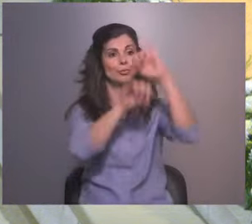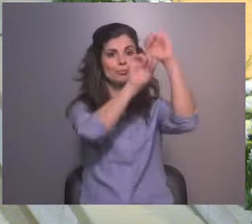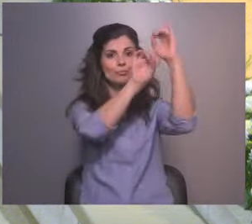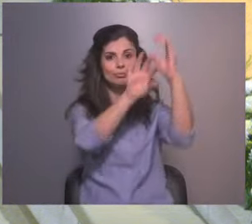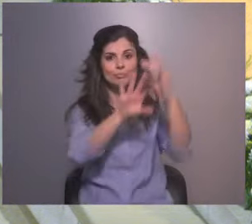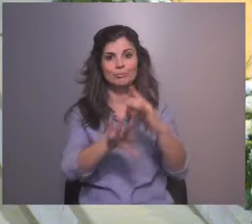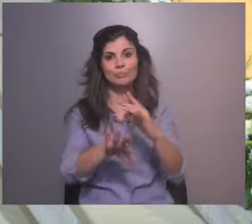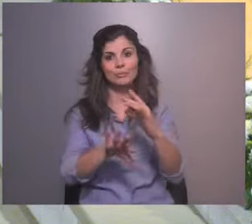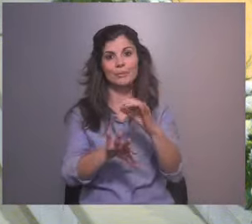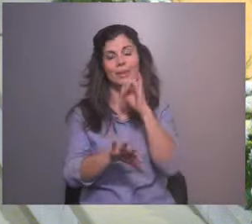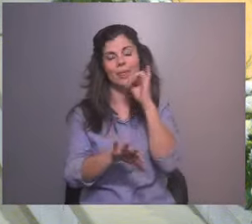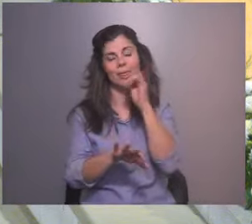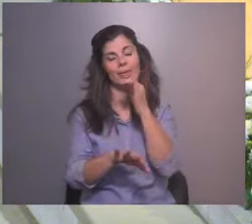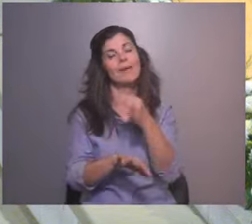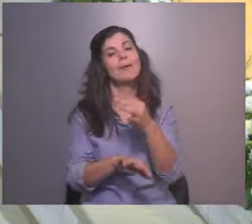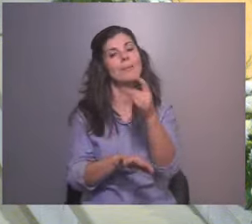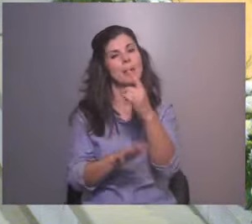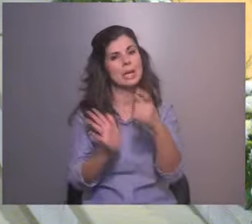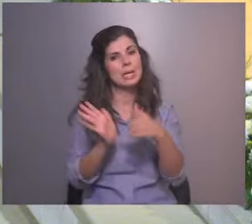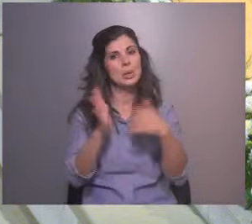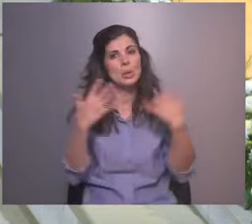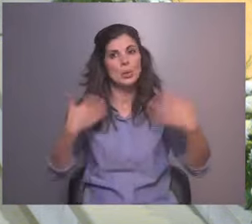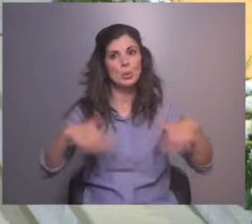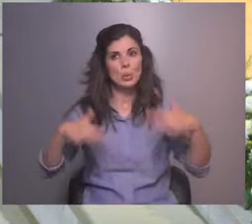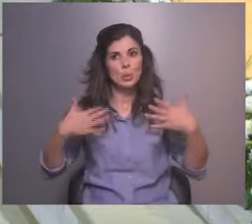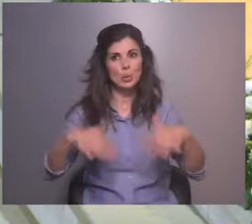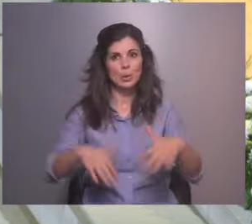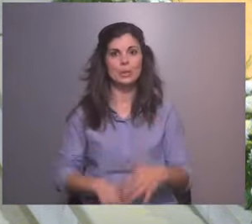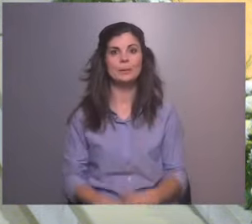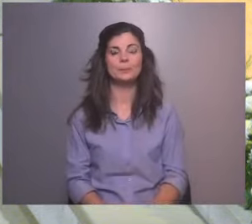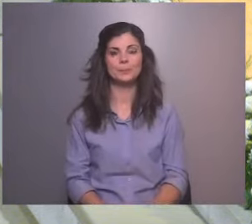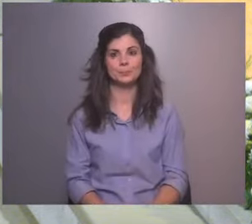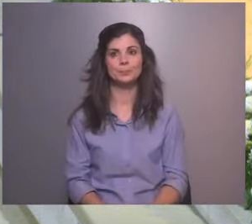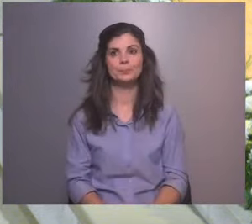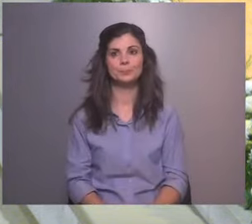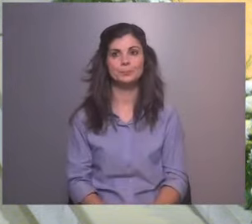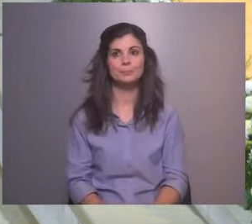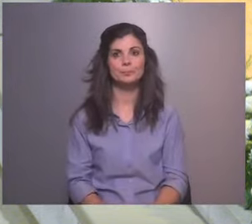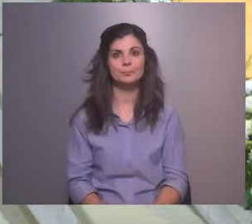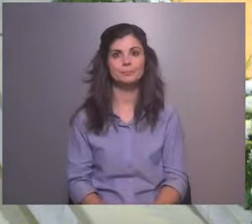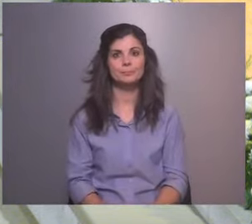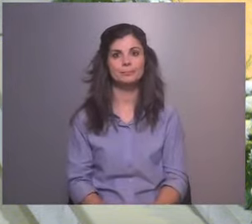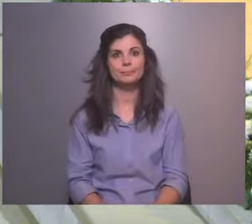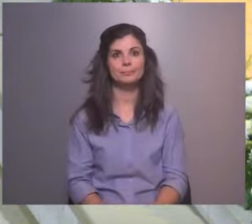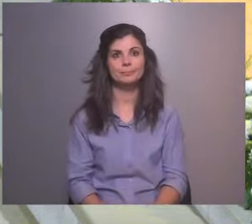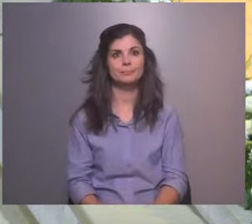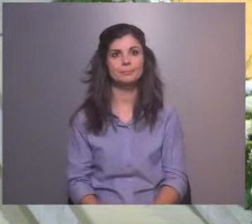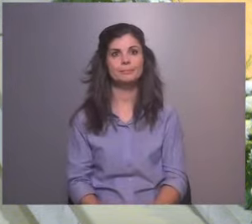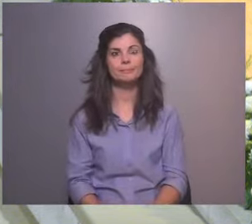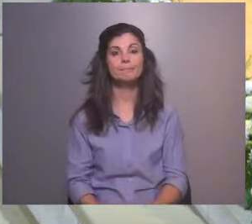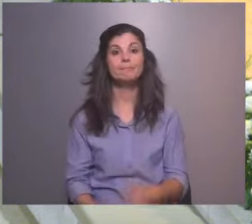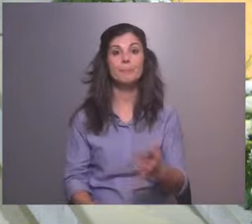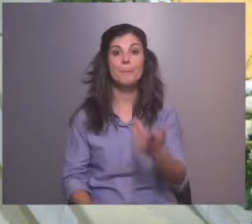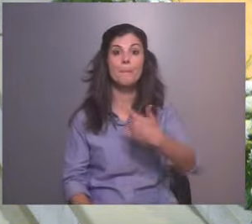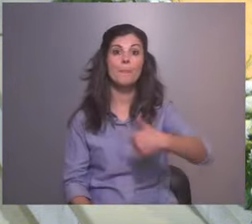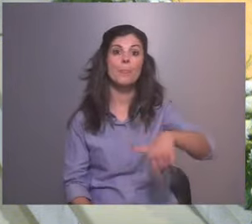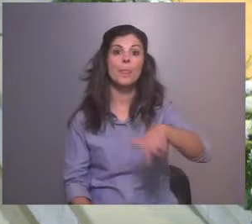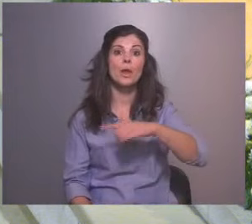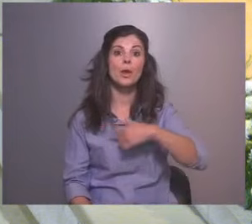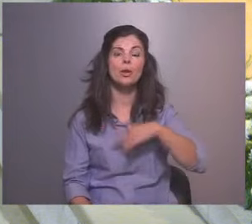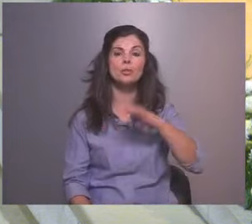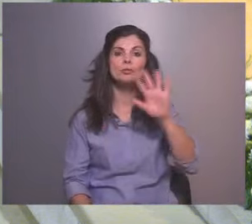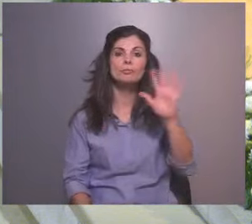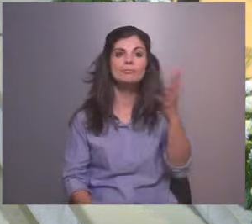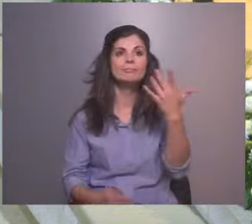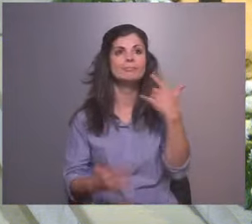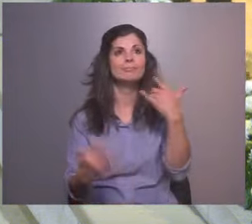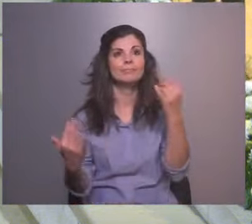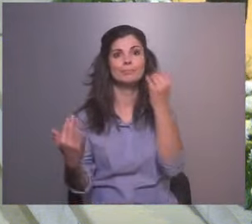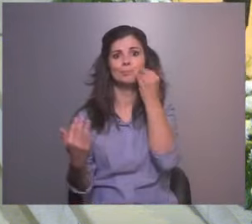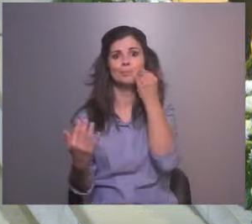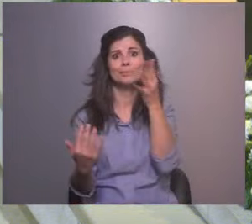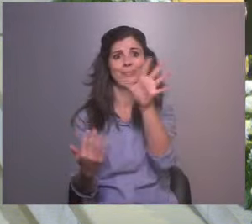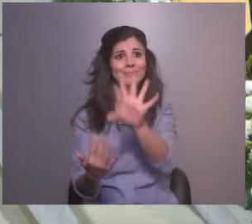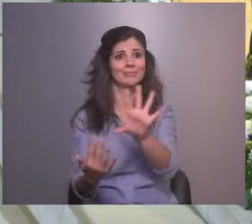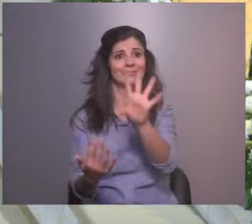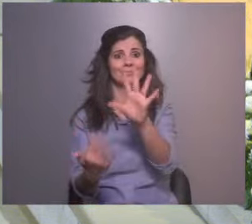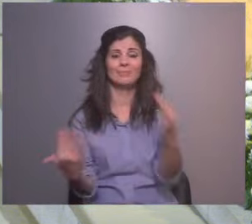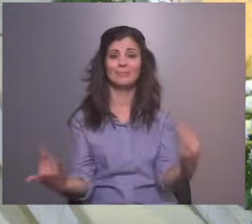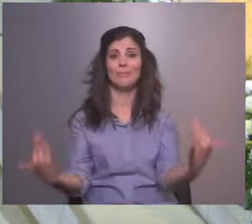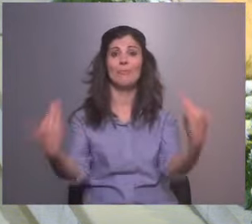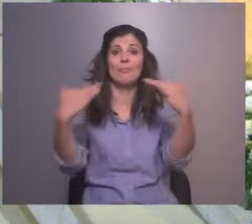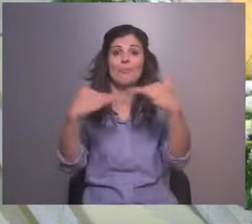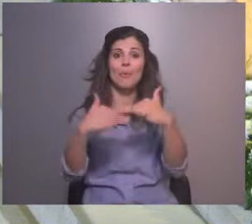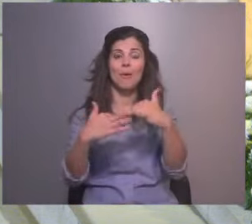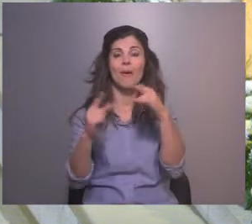colocamos todas as nossas alegrias e, porventura, também as nossas angústias,